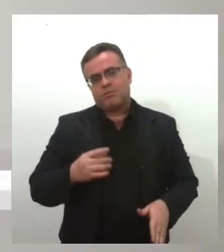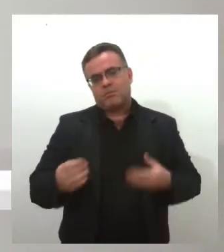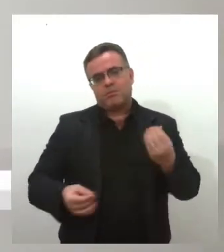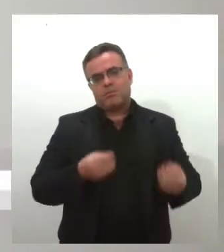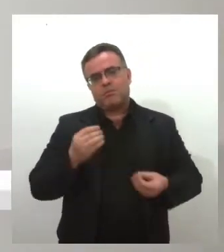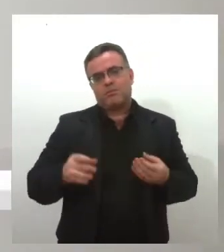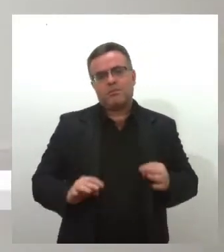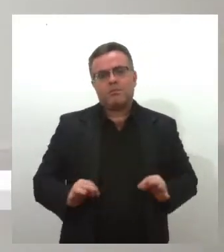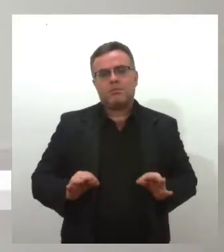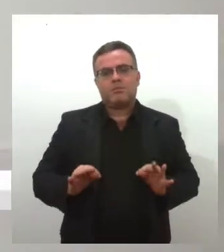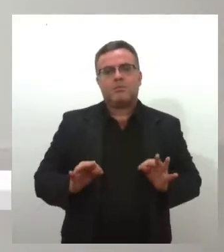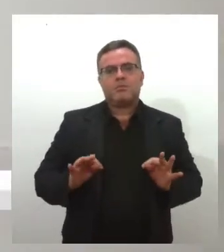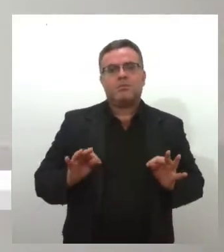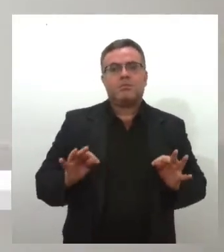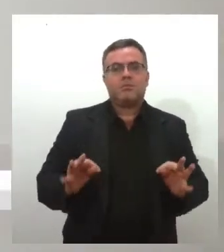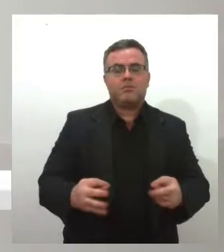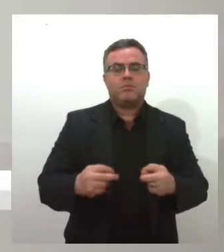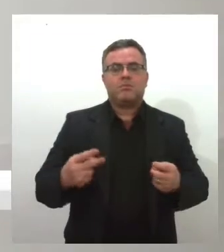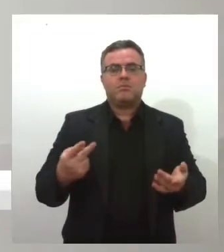toda